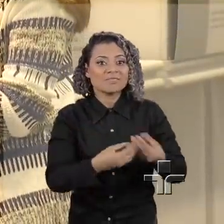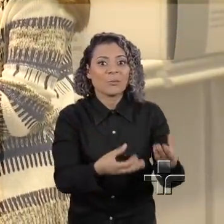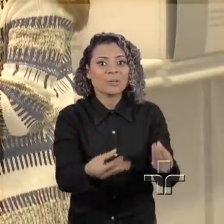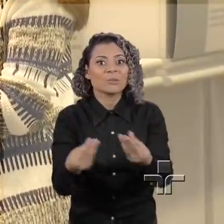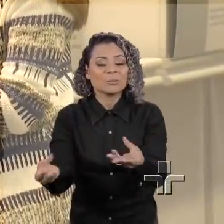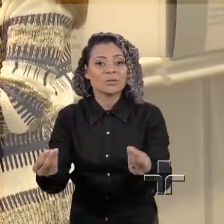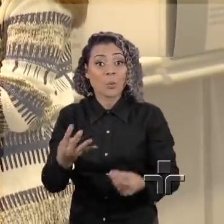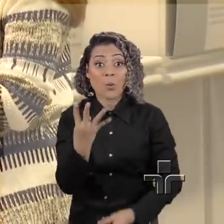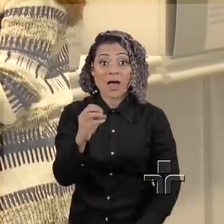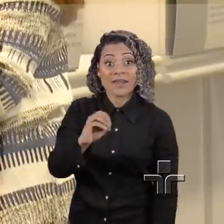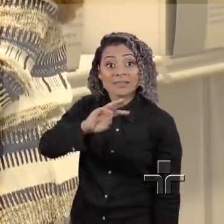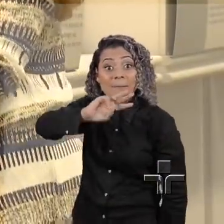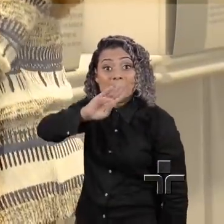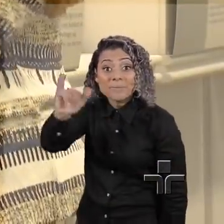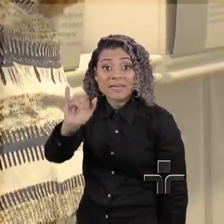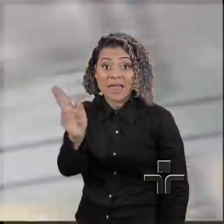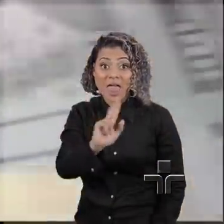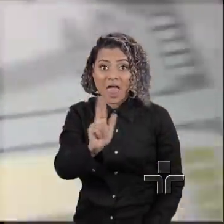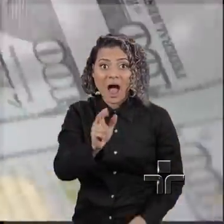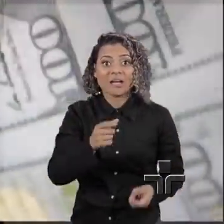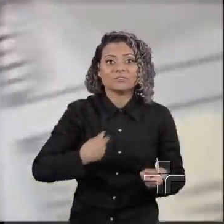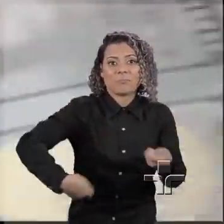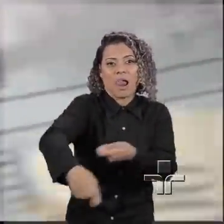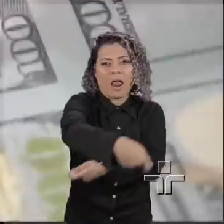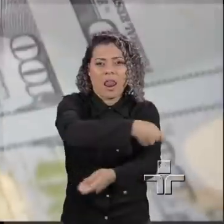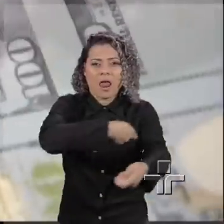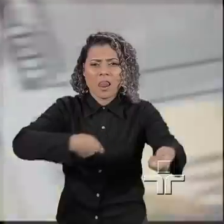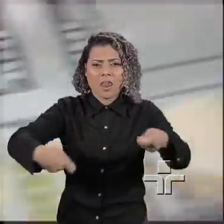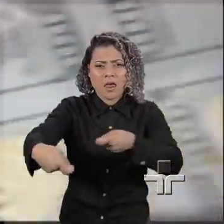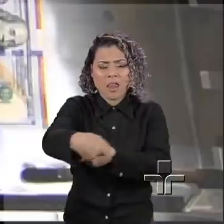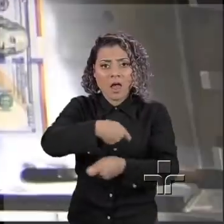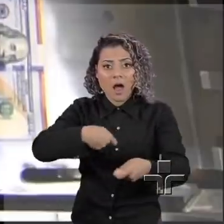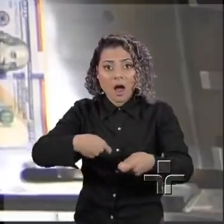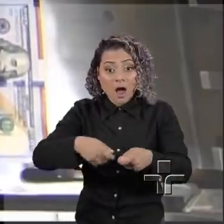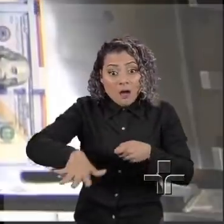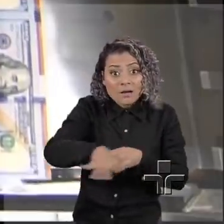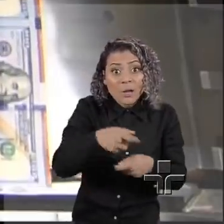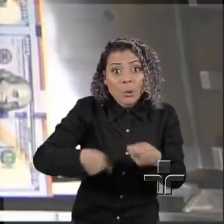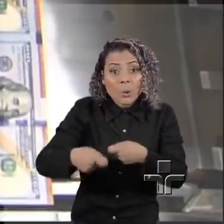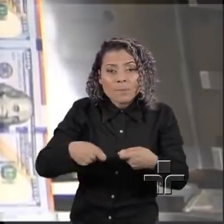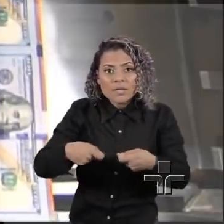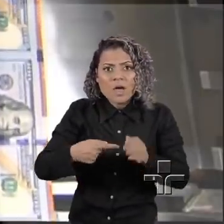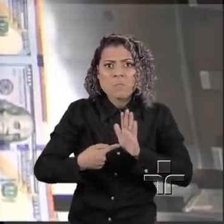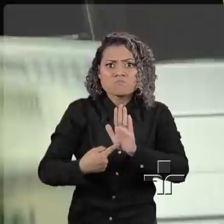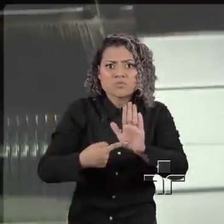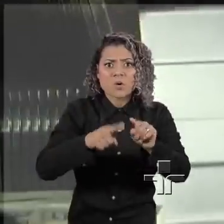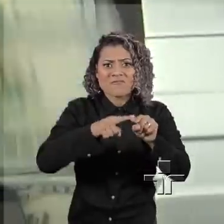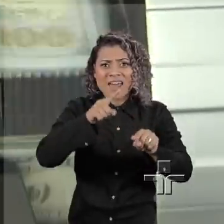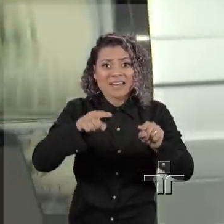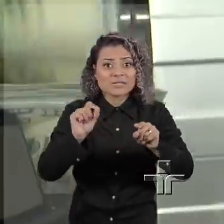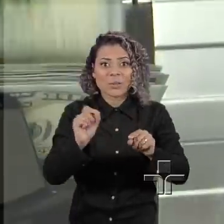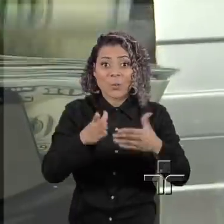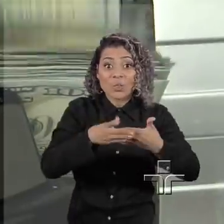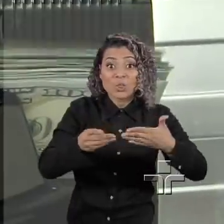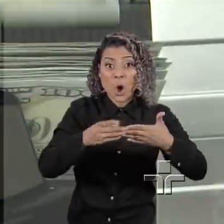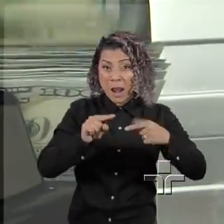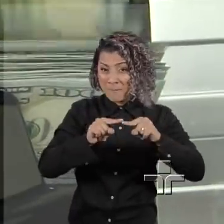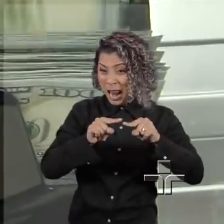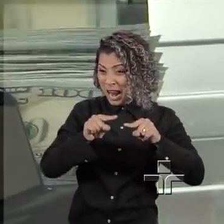40 bilhões de reais em circulação. Nenhum indicador da economia teve maior variação do que o dólar